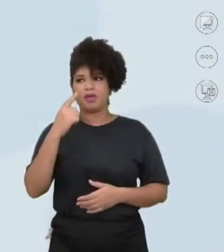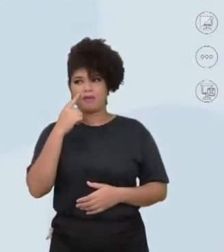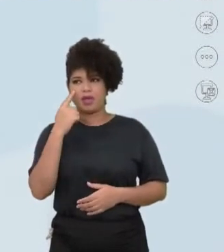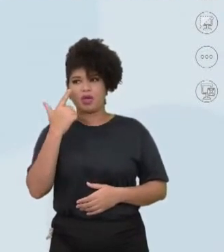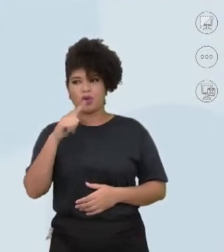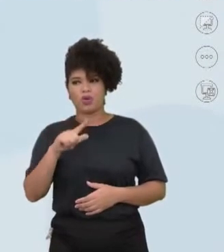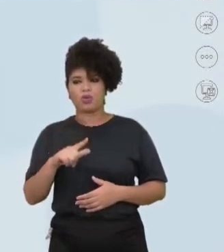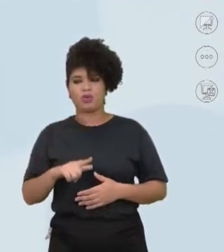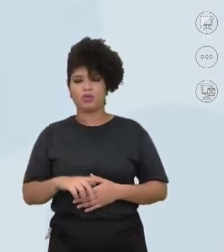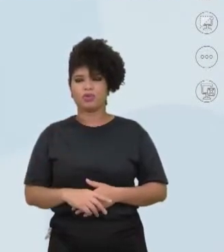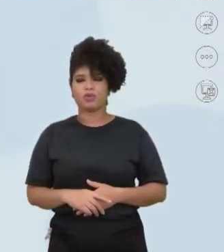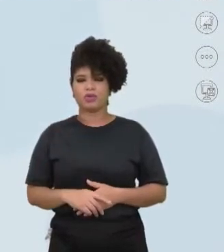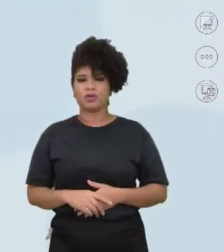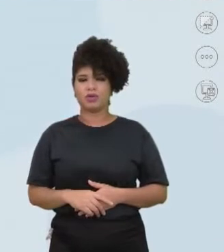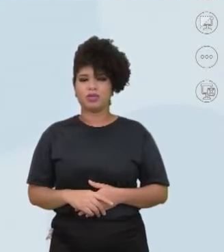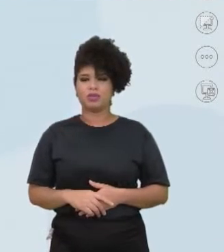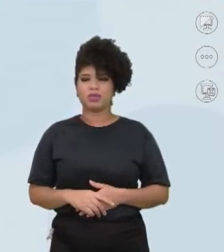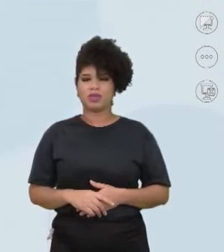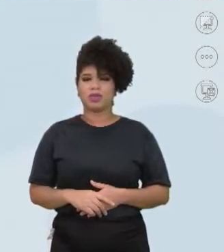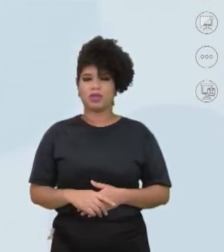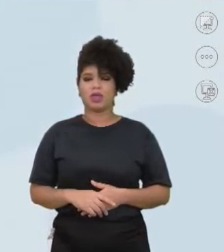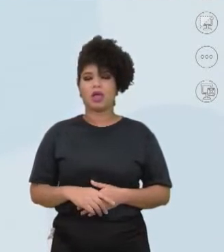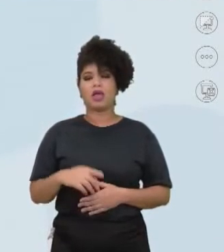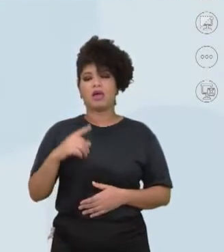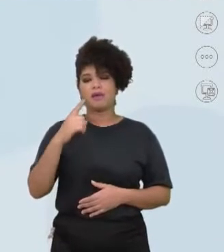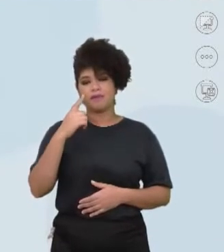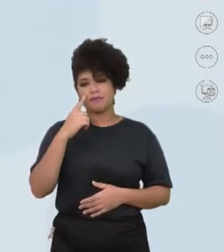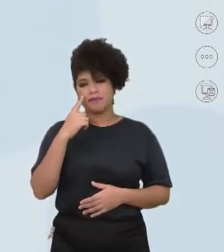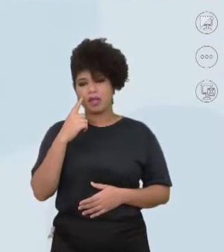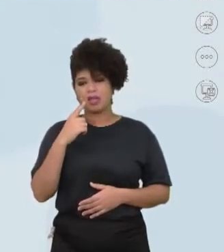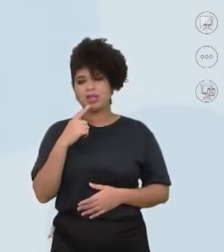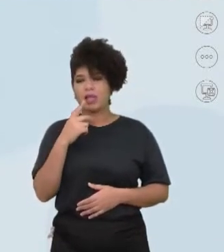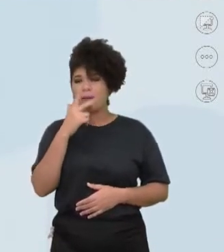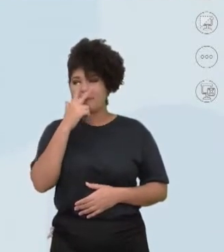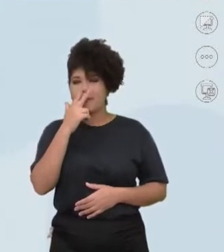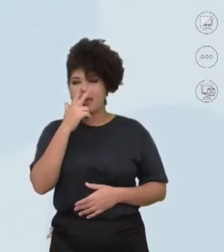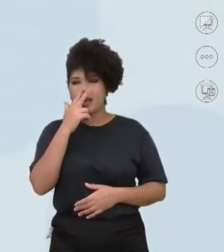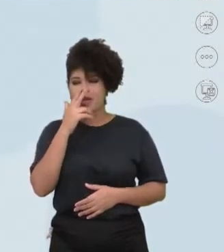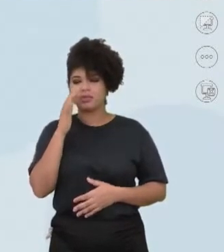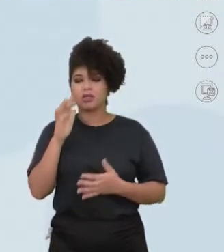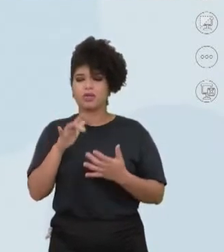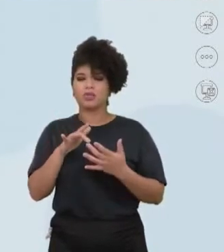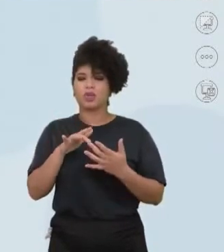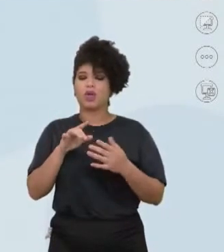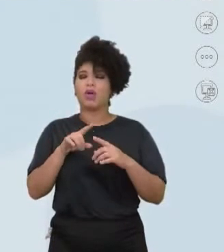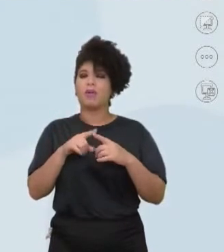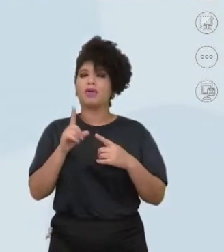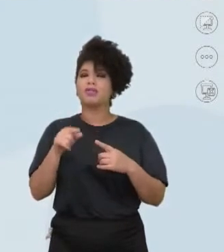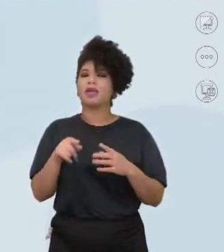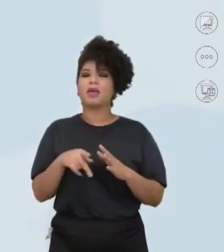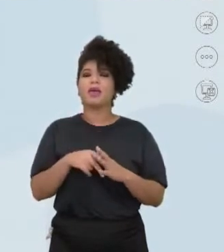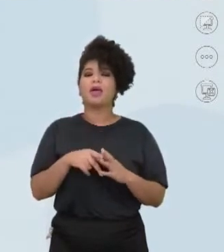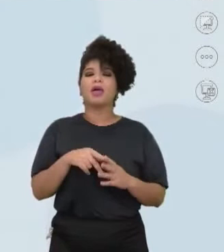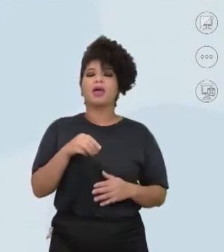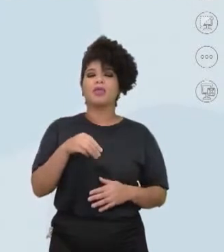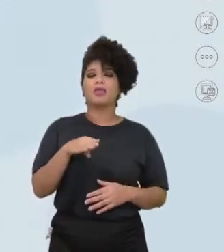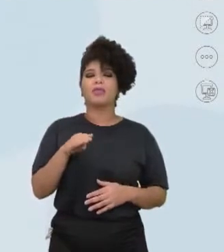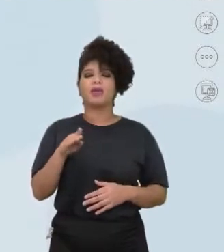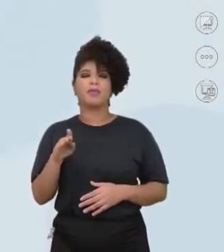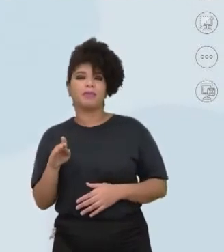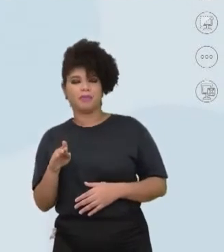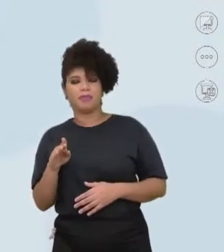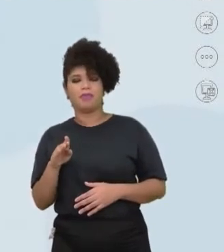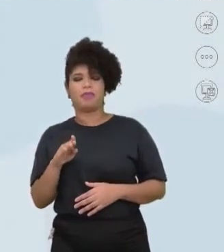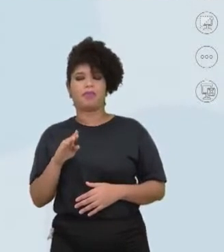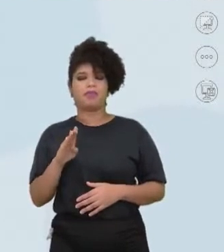com essa, né, uma pegada assim muito próxima do erudito, eles fazem a música popular, que são aqueles músicos